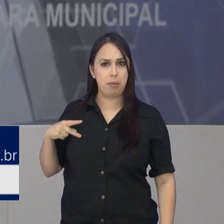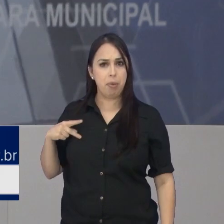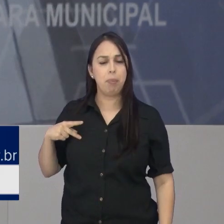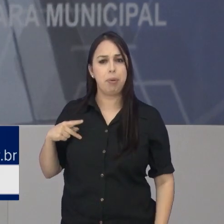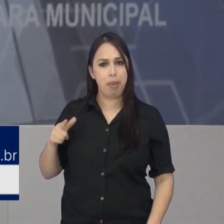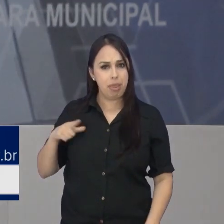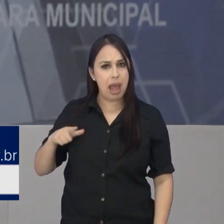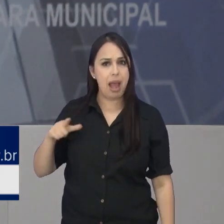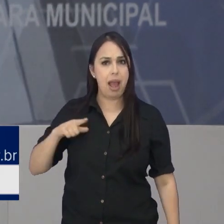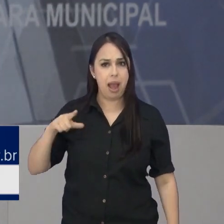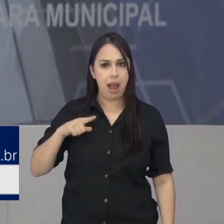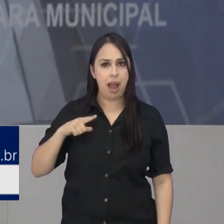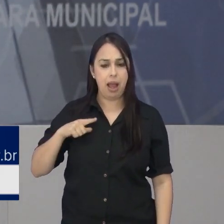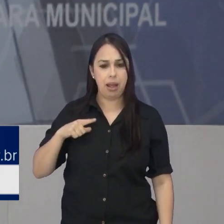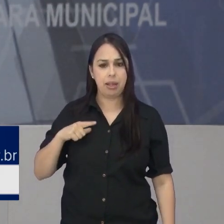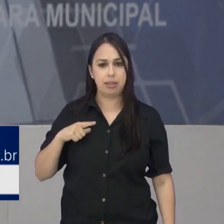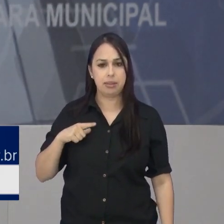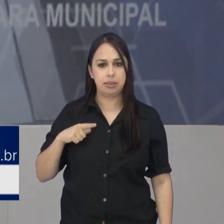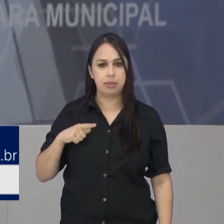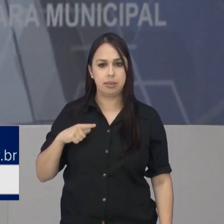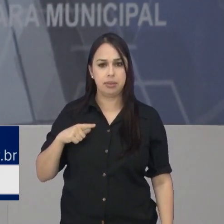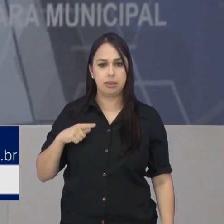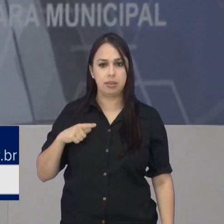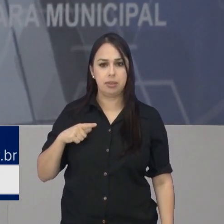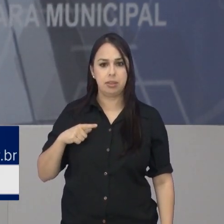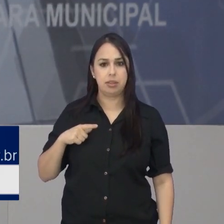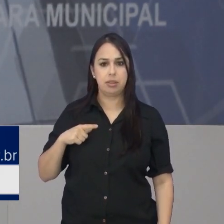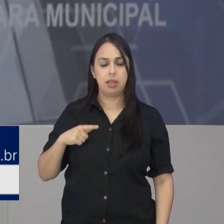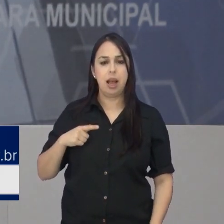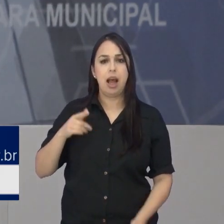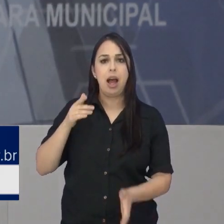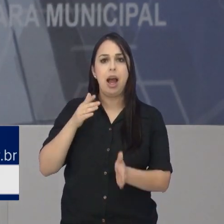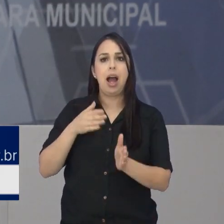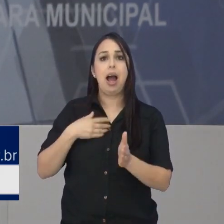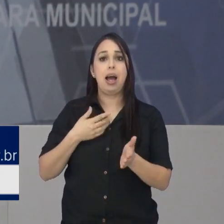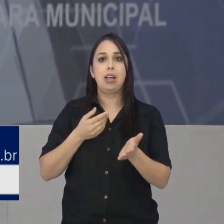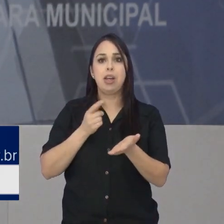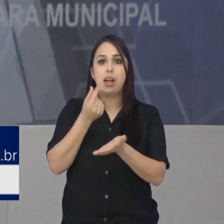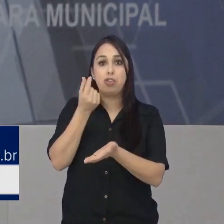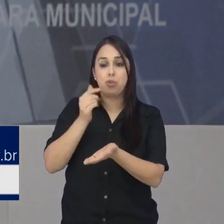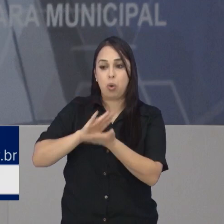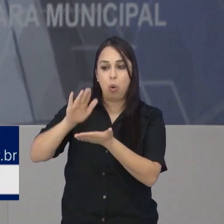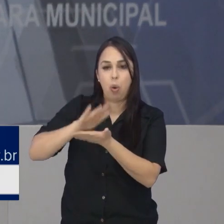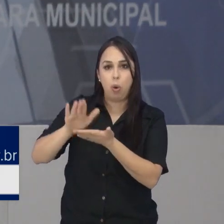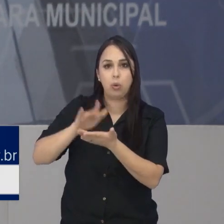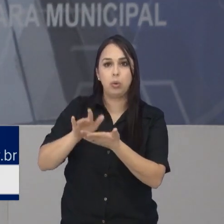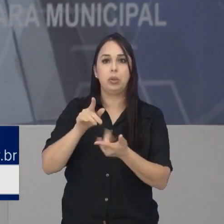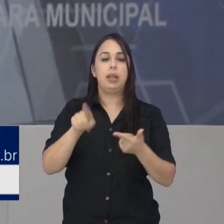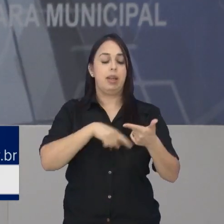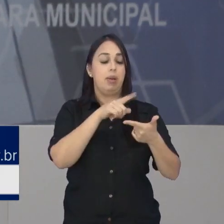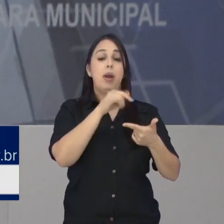Ministério Público, as contas sendo rejeitadas, funcionária empregando